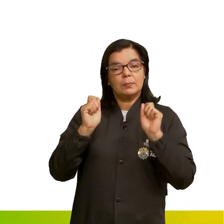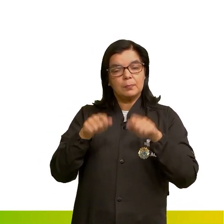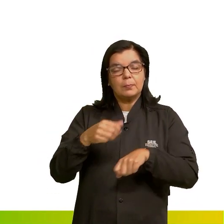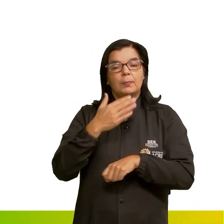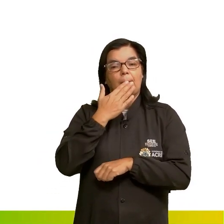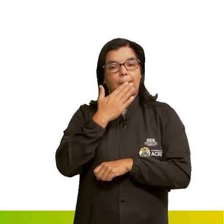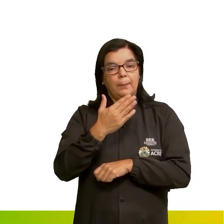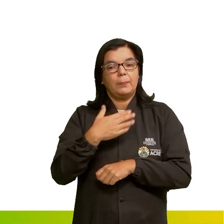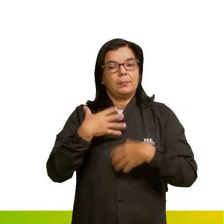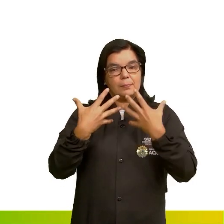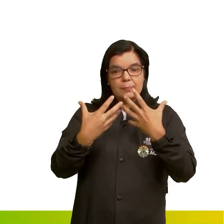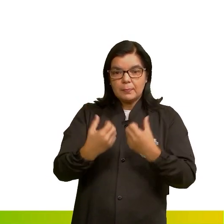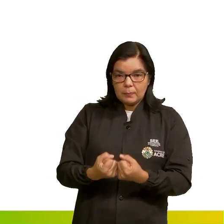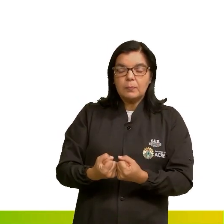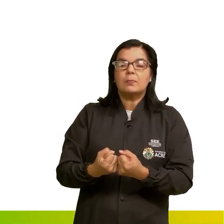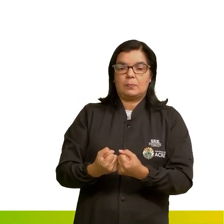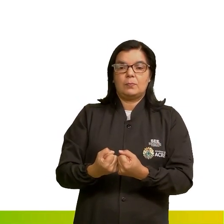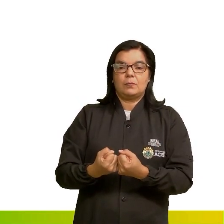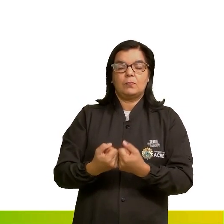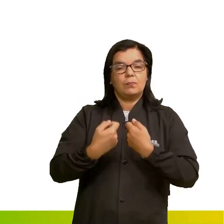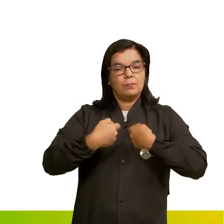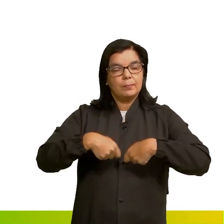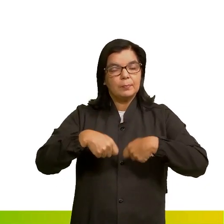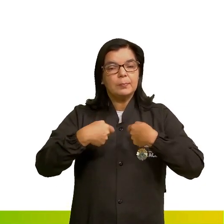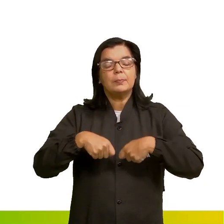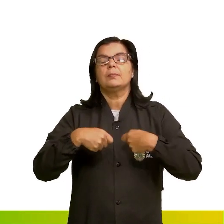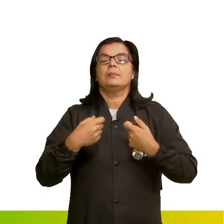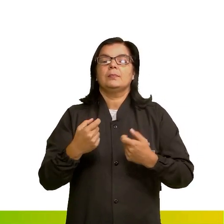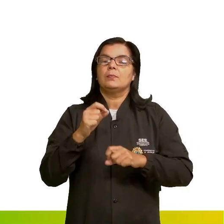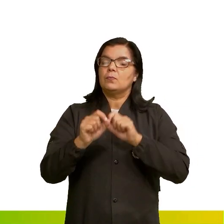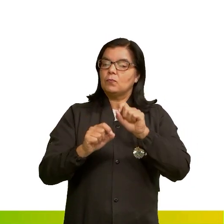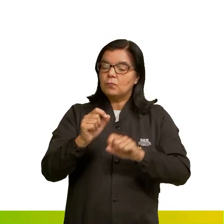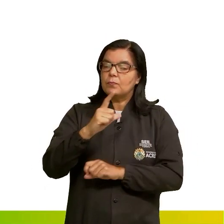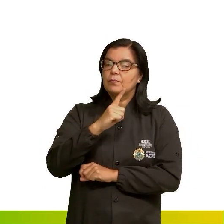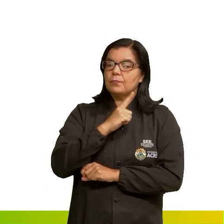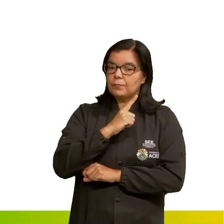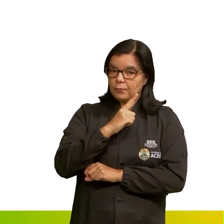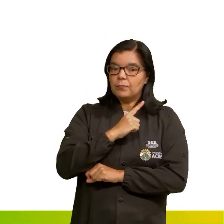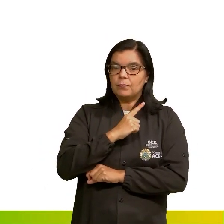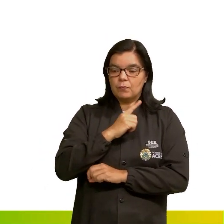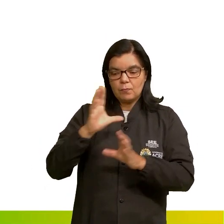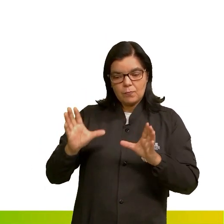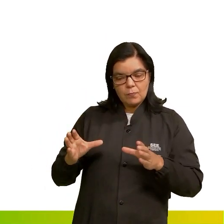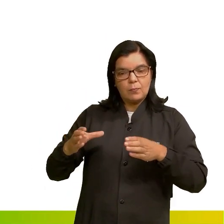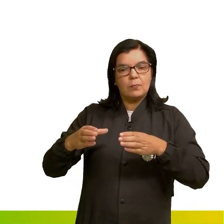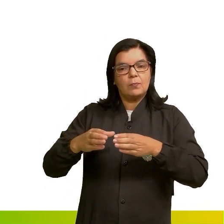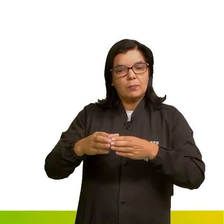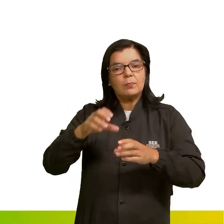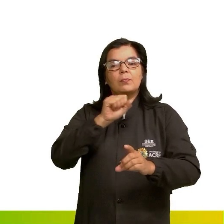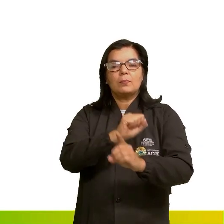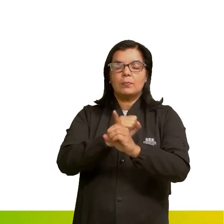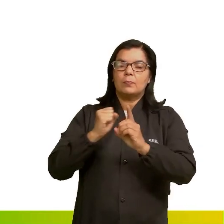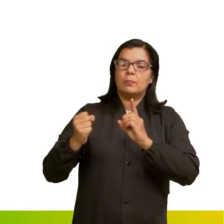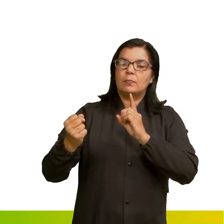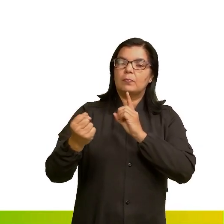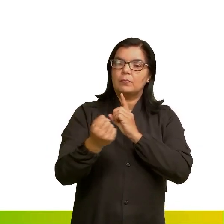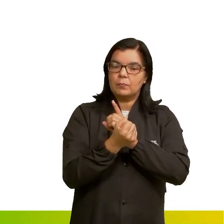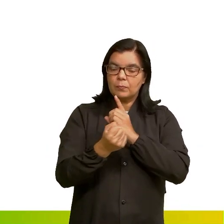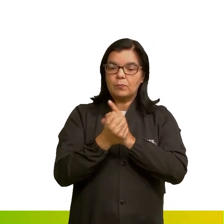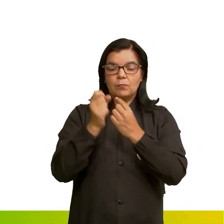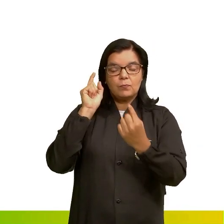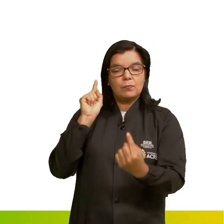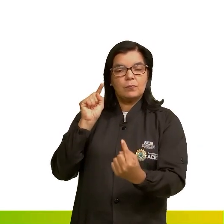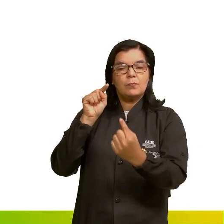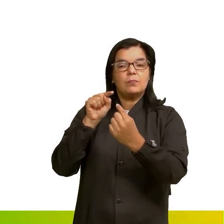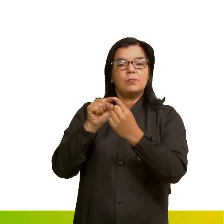sejam atendidas, é imprescindível que haja uma ação coletiva da sociedade no intuito